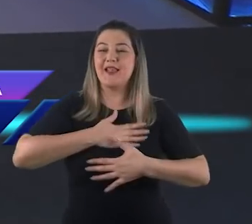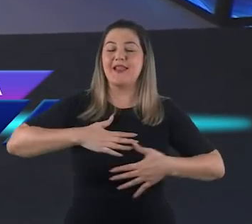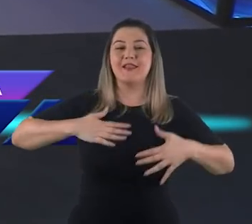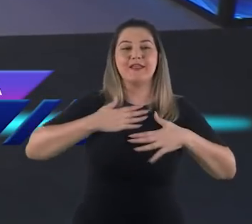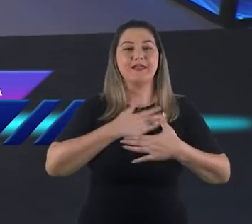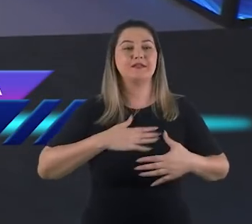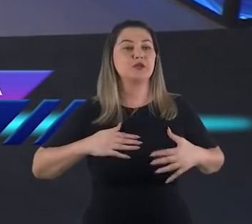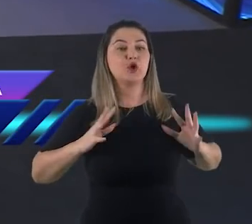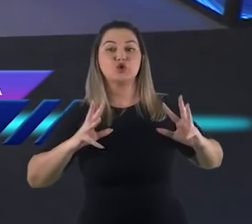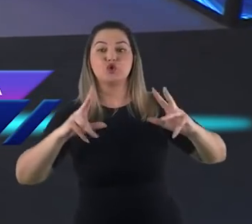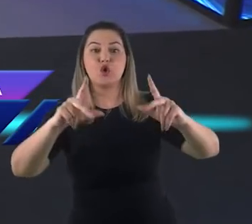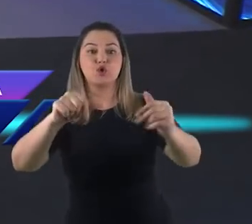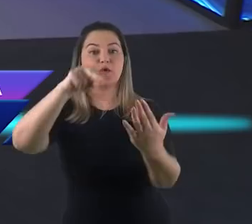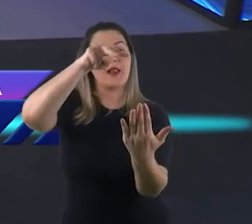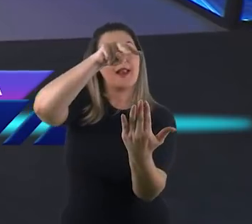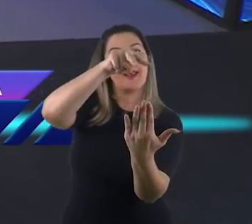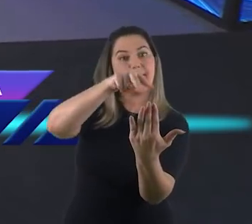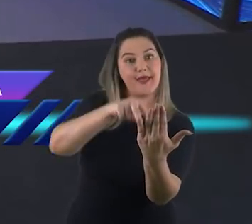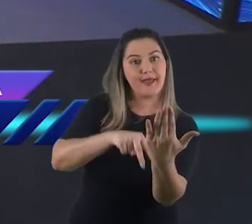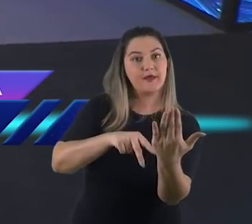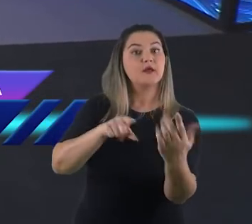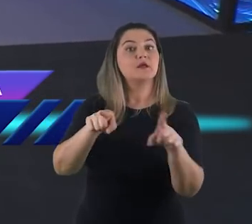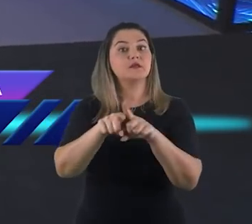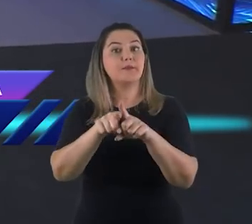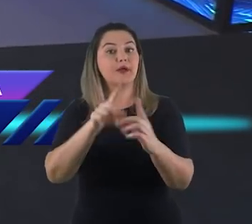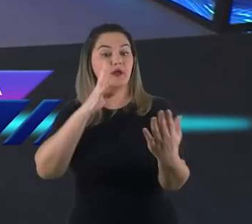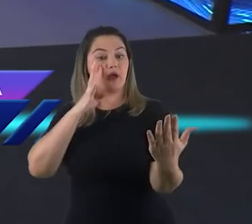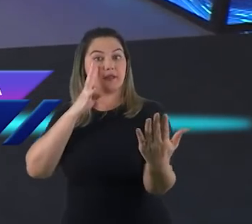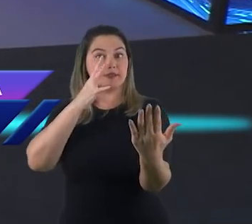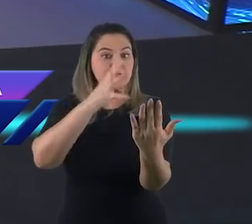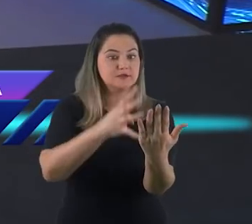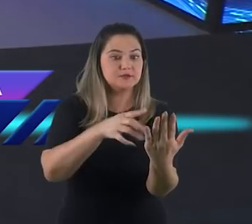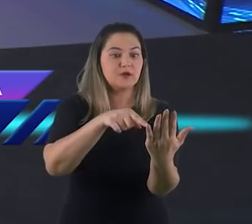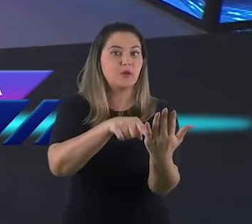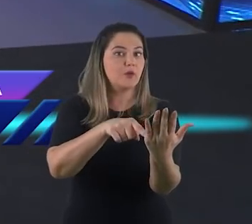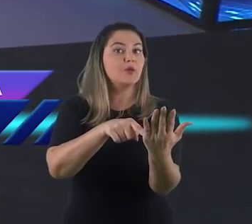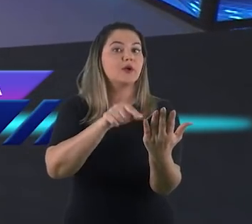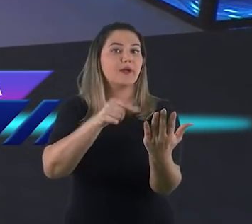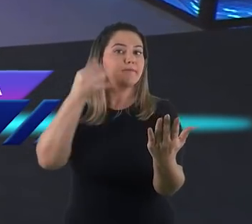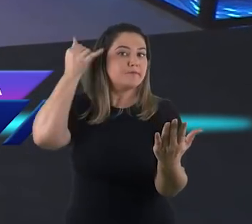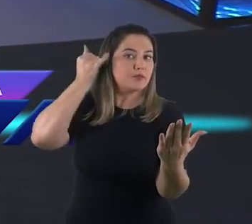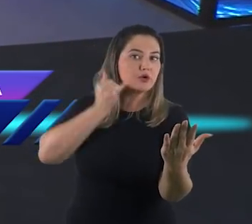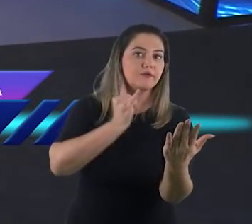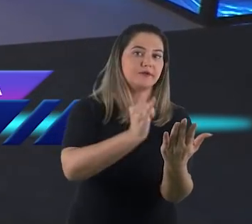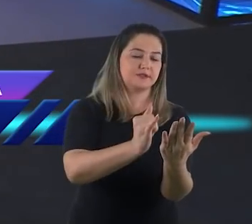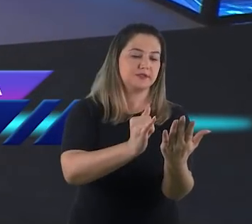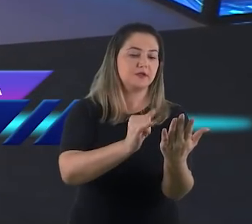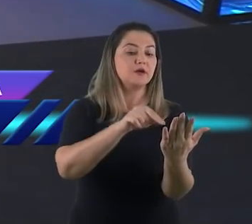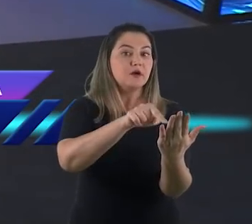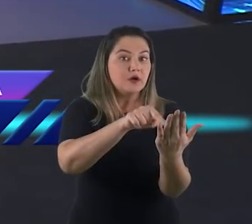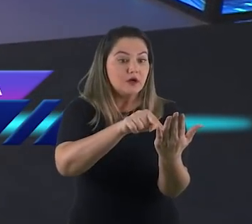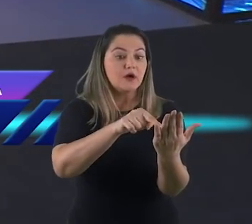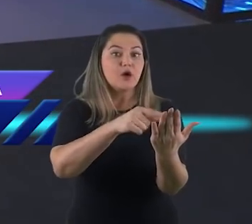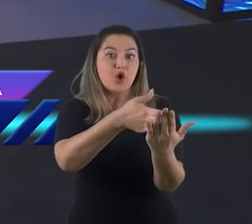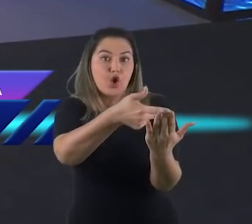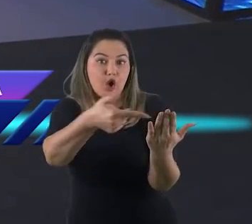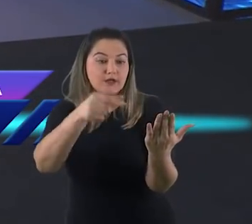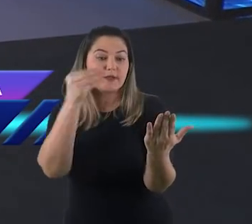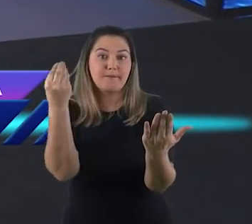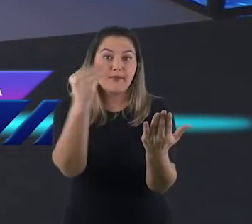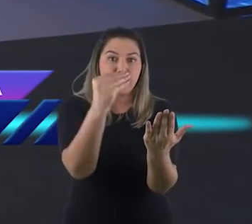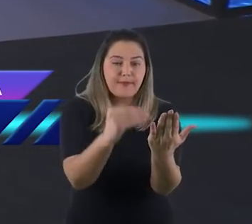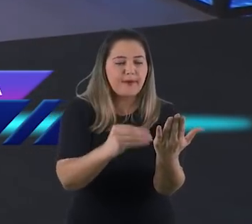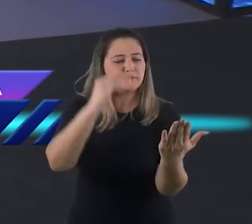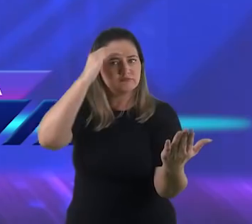bem-aventurados aqueles que leem e aqueles que ouvem as palavras da profecia e guardam as coisas